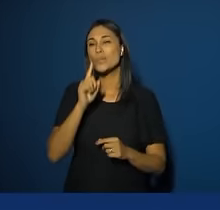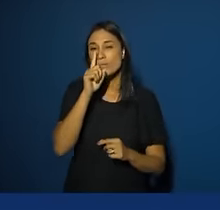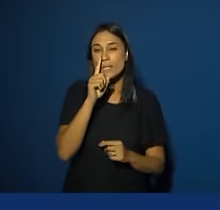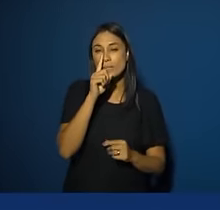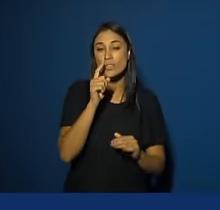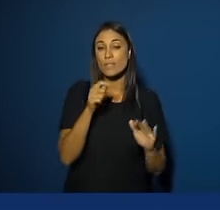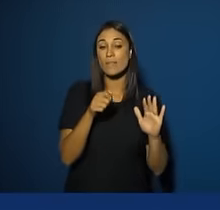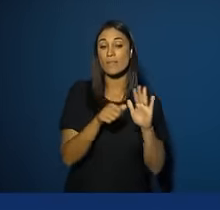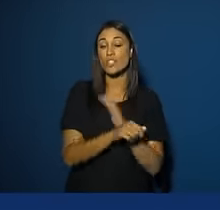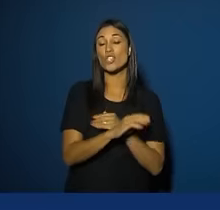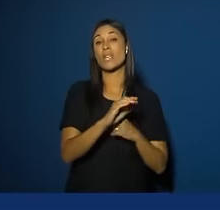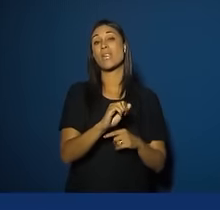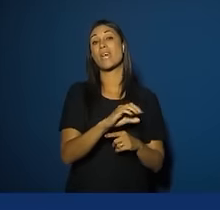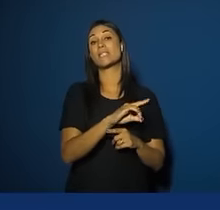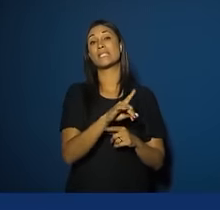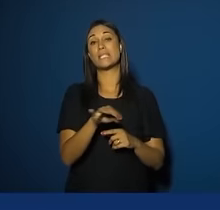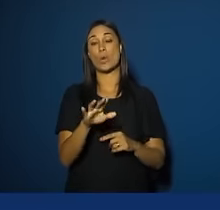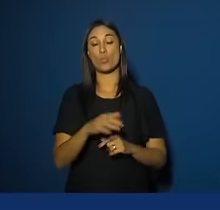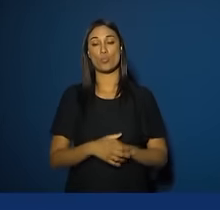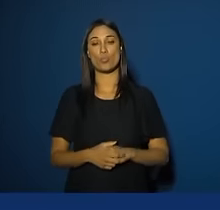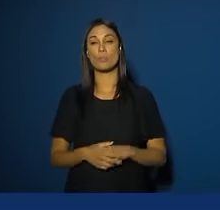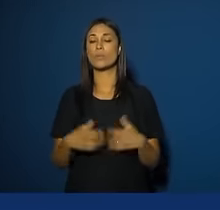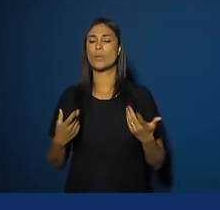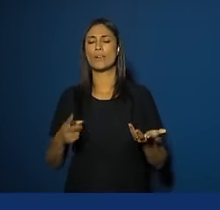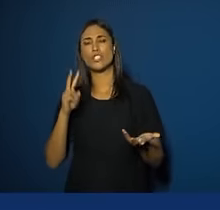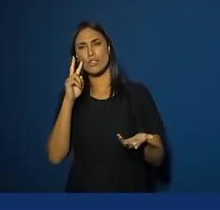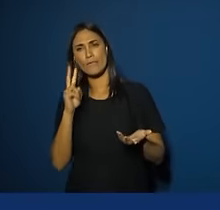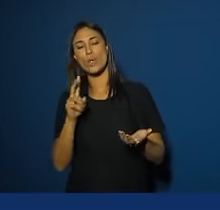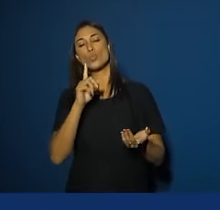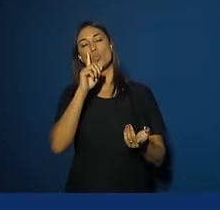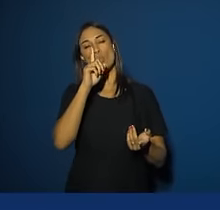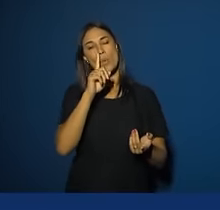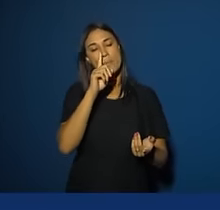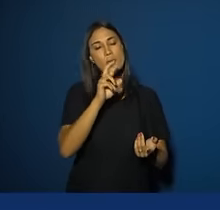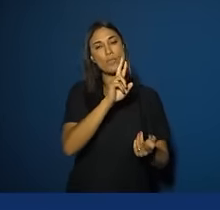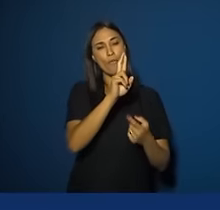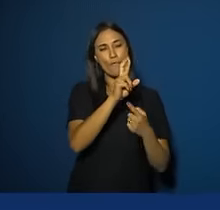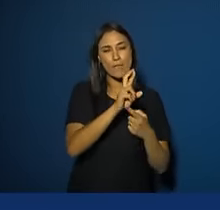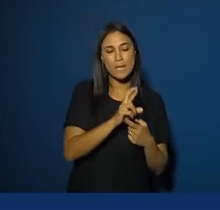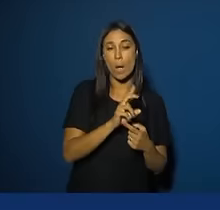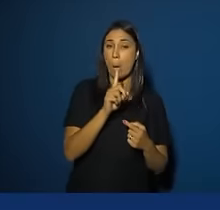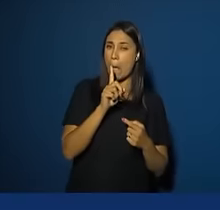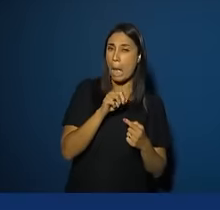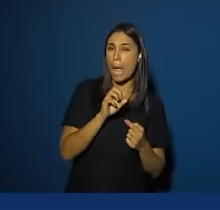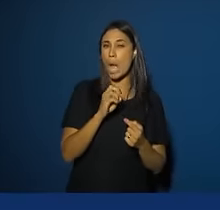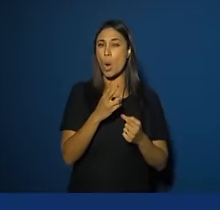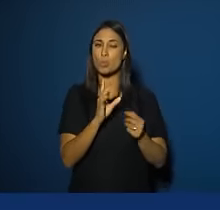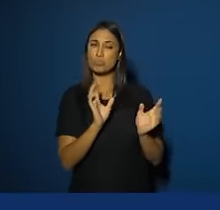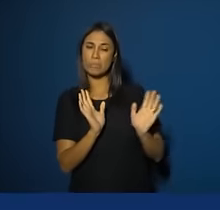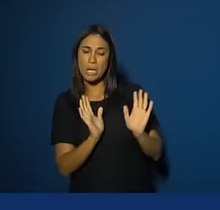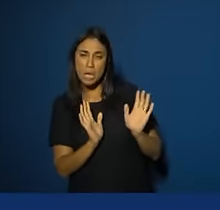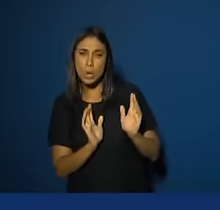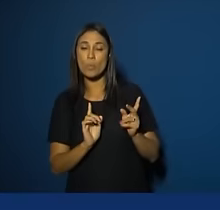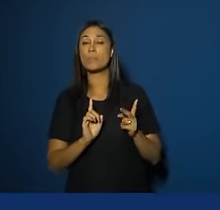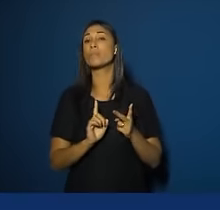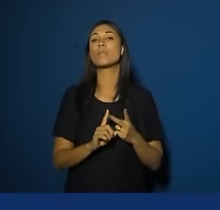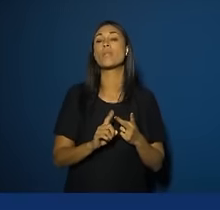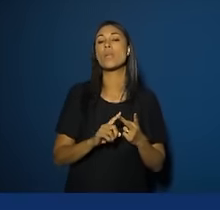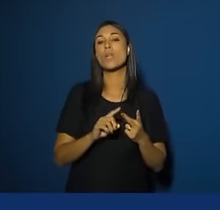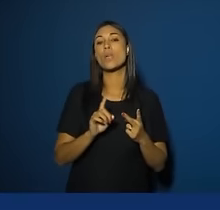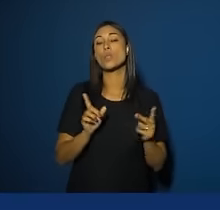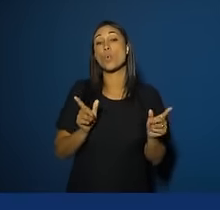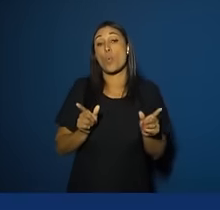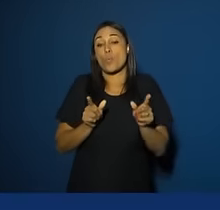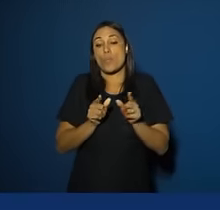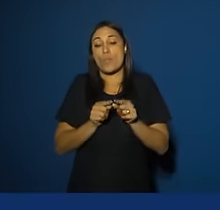investir em ações. Tá? Então, a gente ouve falar do risco fiscal, será que é risco mesmo ou já está meio dado? No